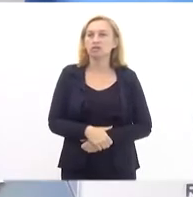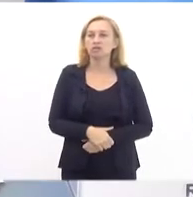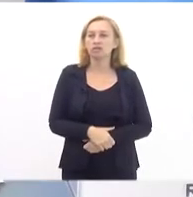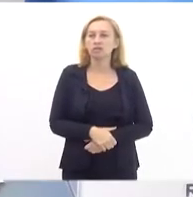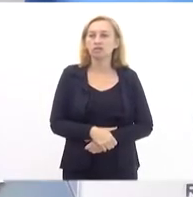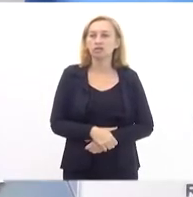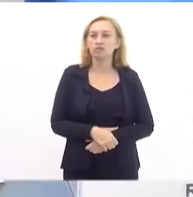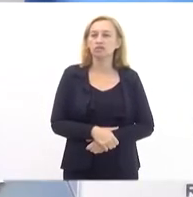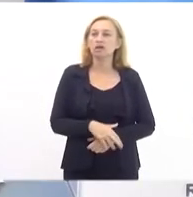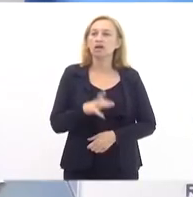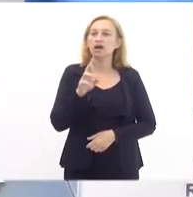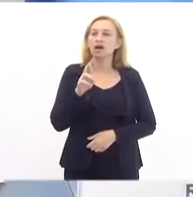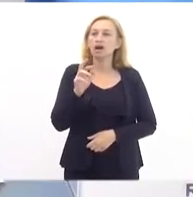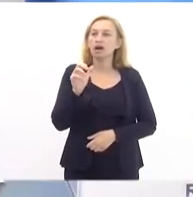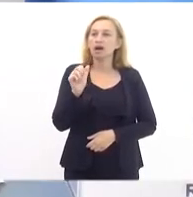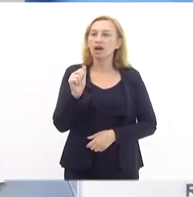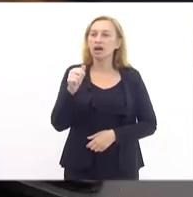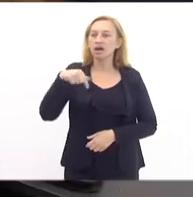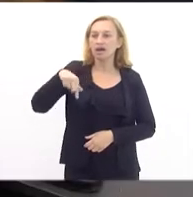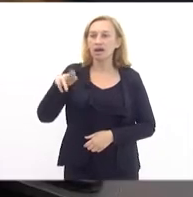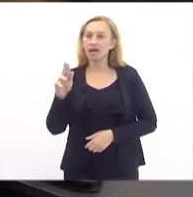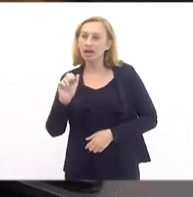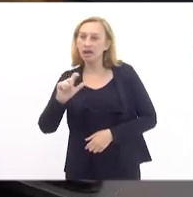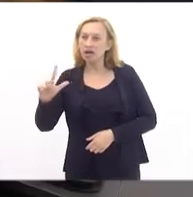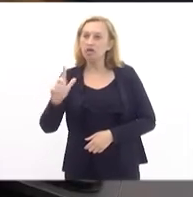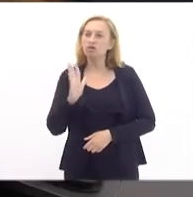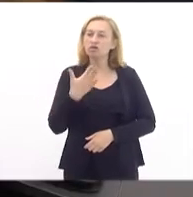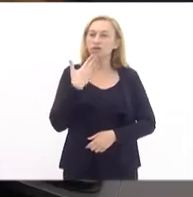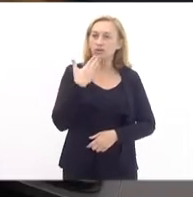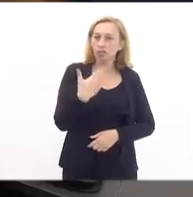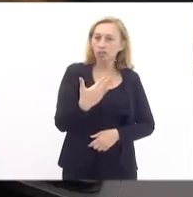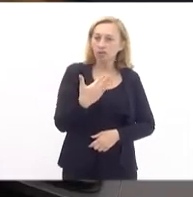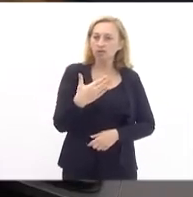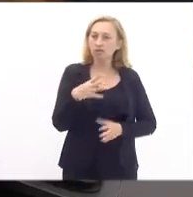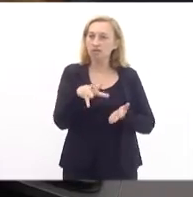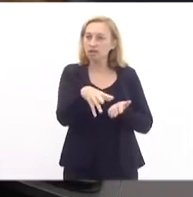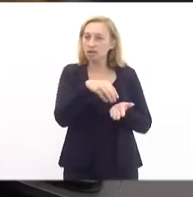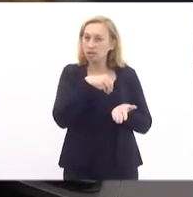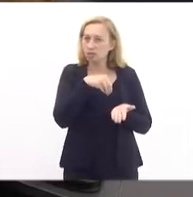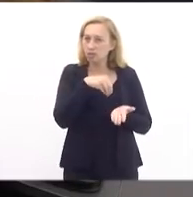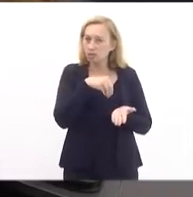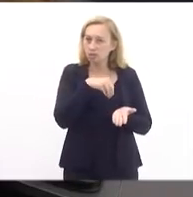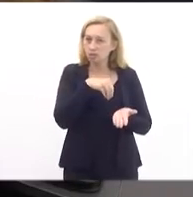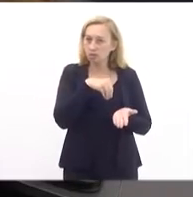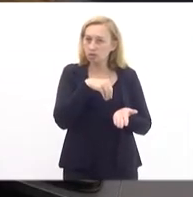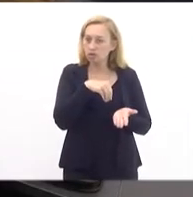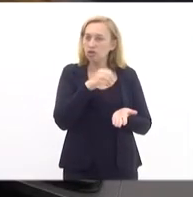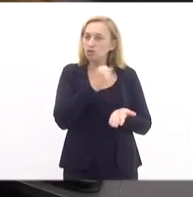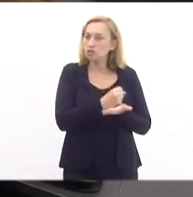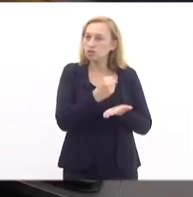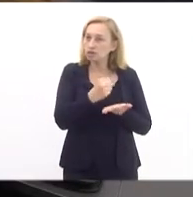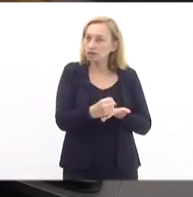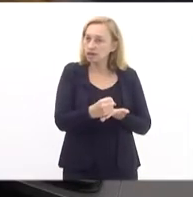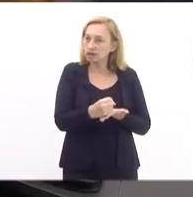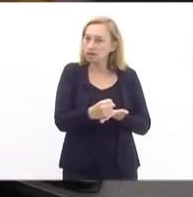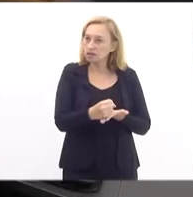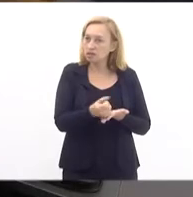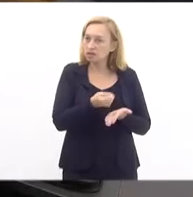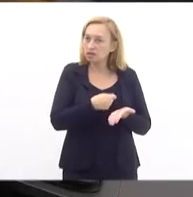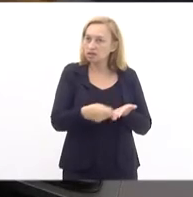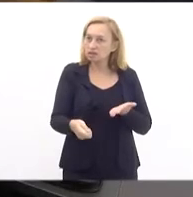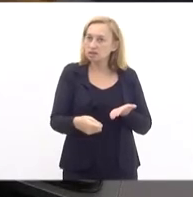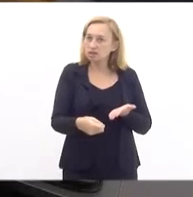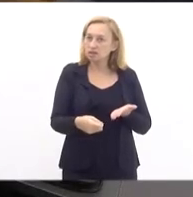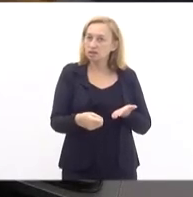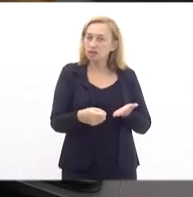Vou perguntar, Raquel, nós já fizemos a solicitação da cópia do inteiro teor do contrato assinado entre